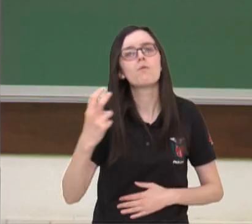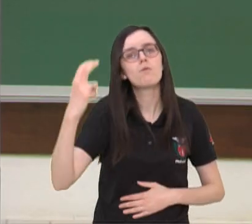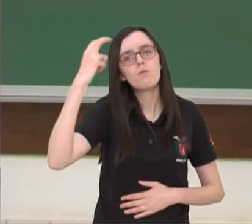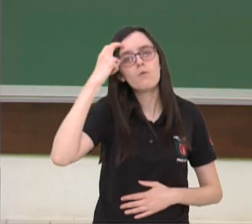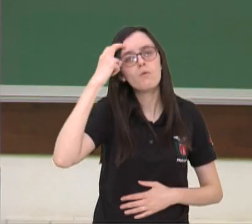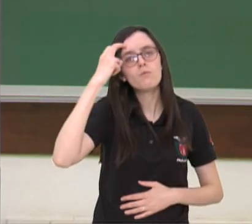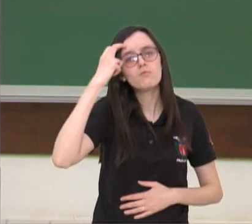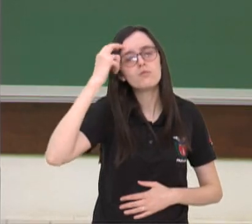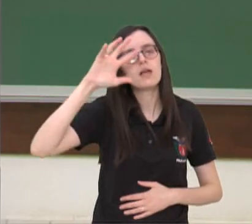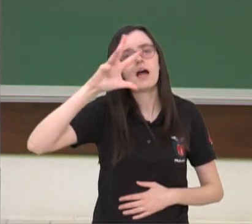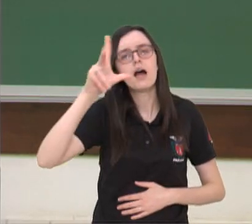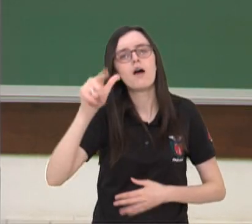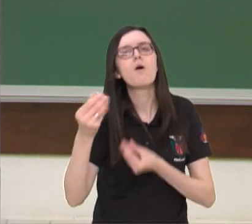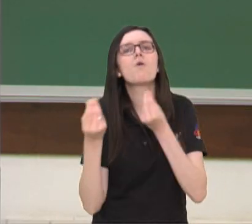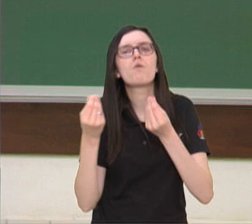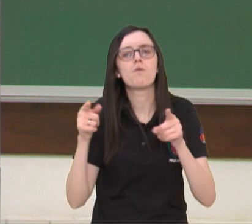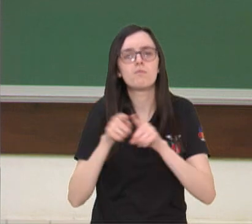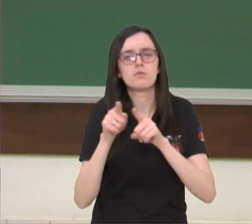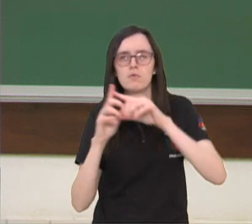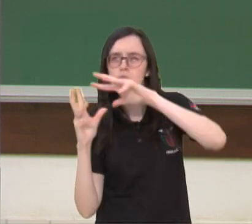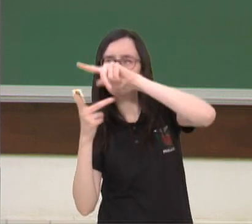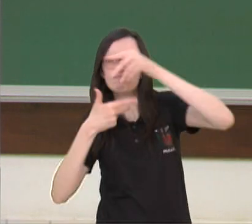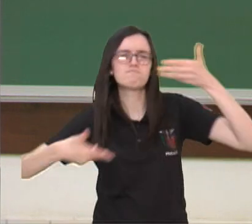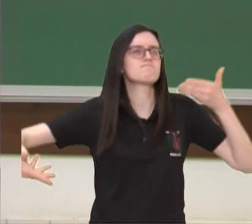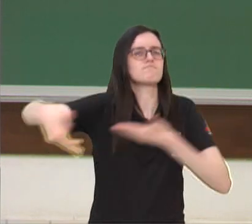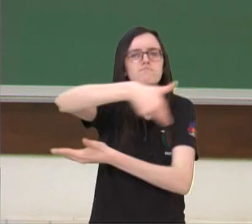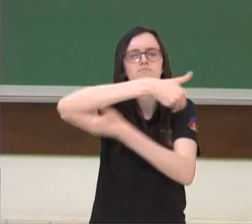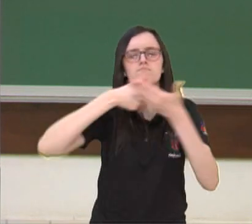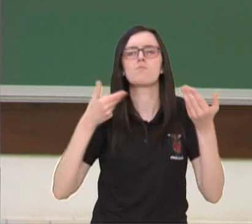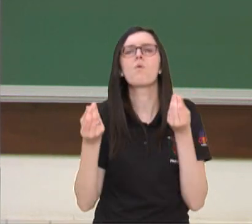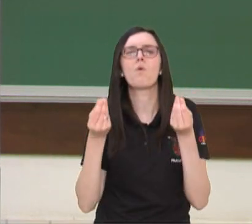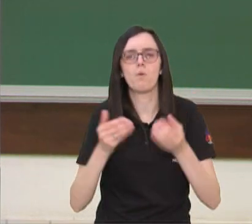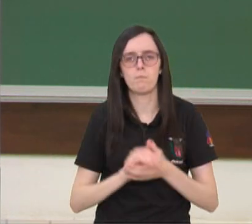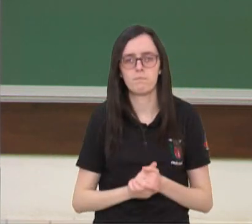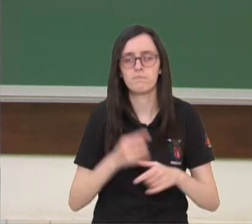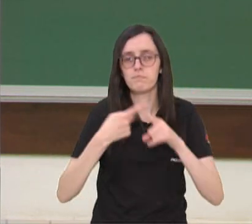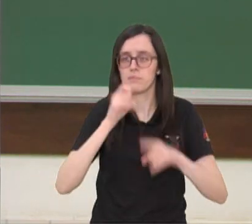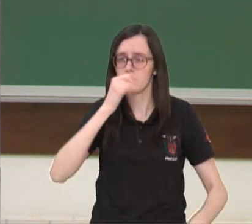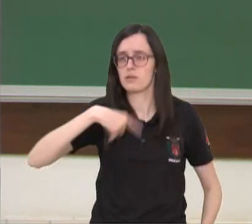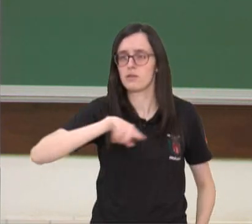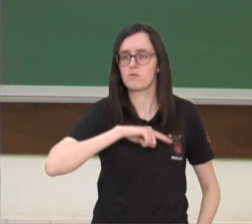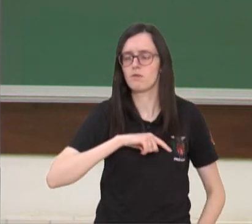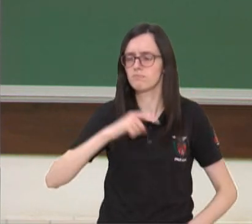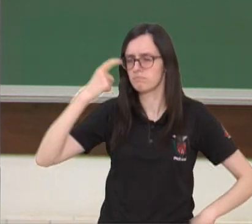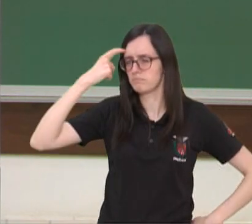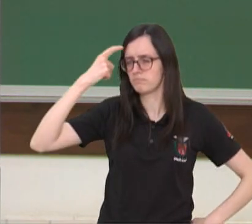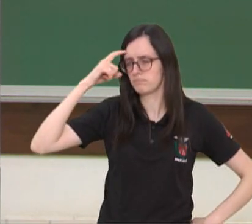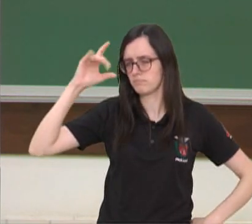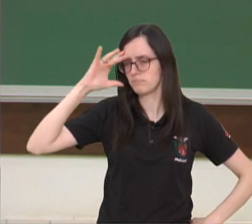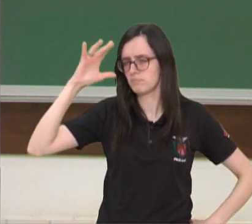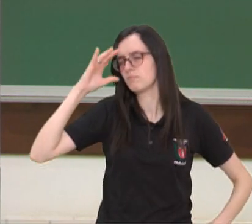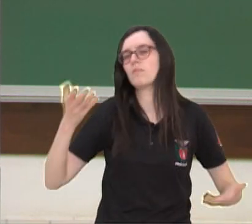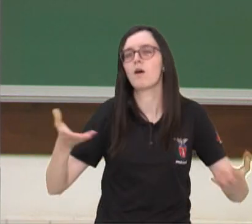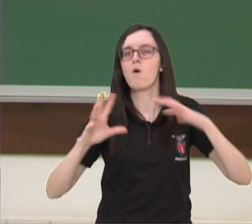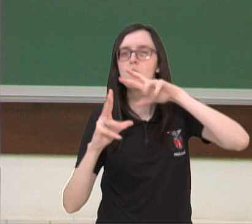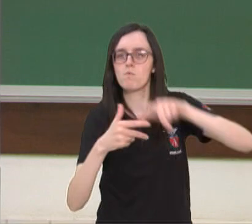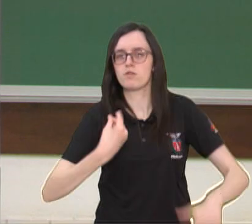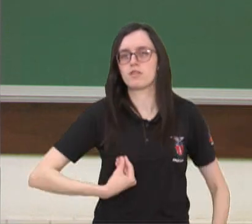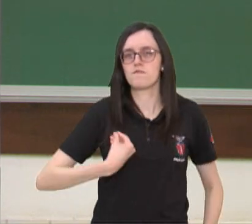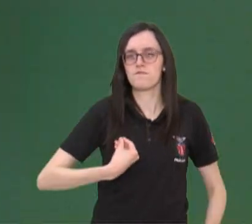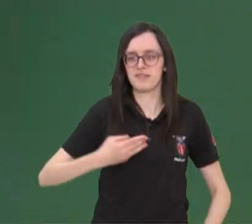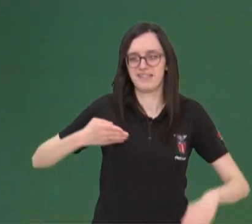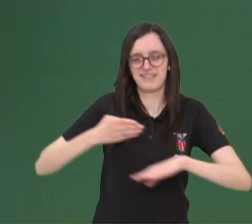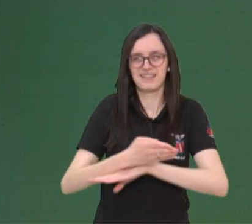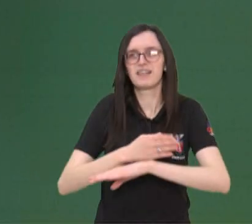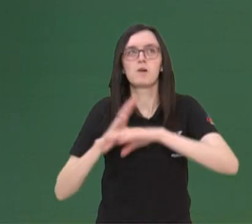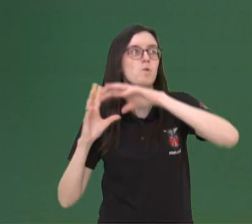cultura africana e a globalização? Porque, se a gente for ver, no mundo global ao qual estamos